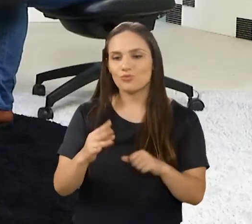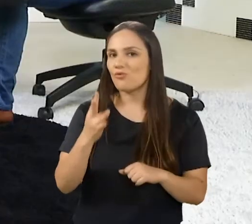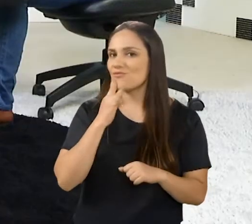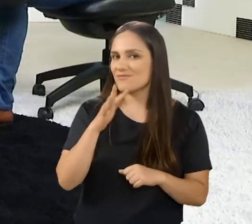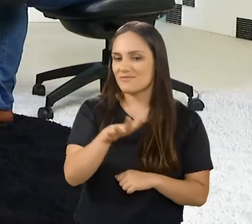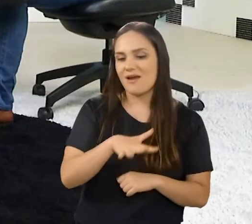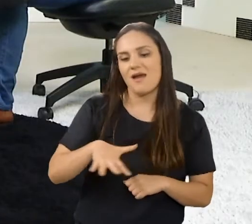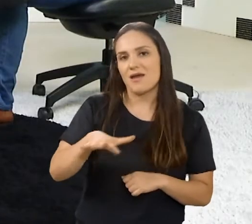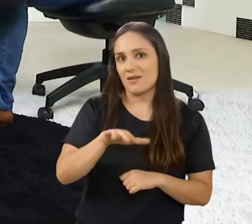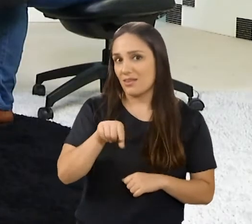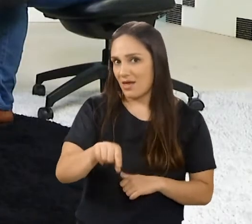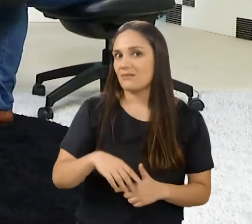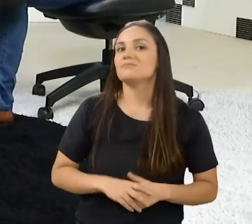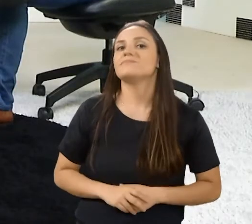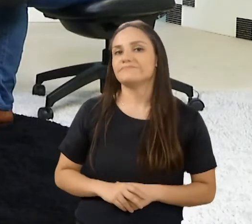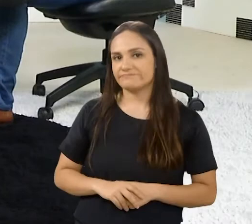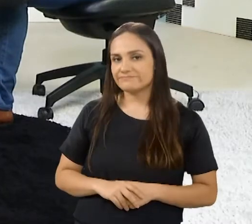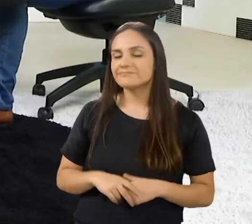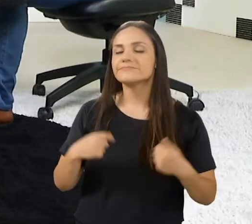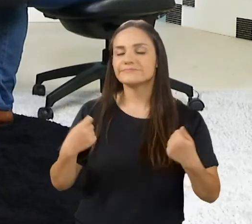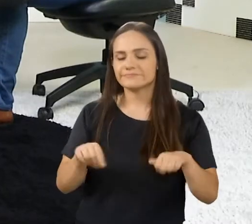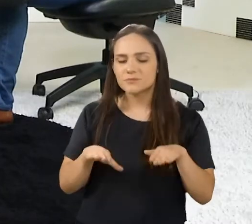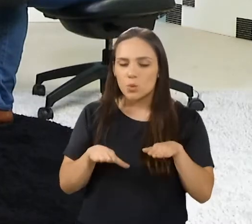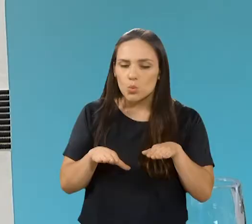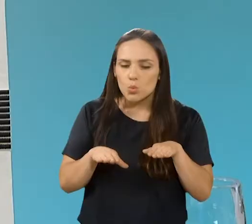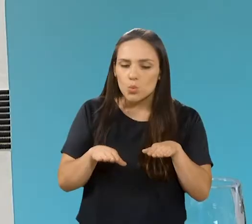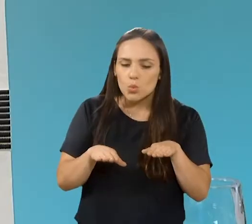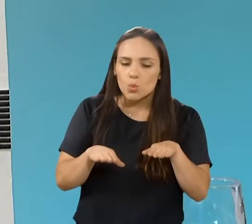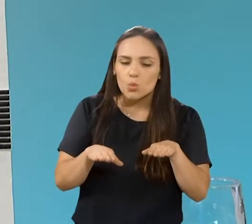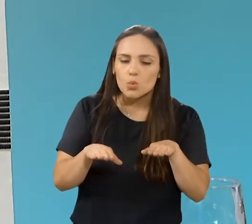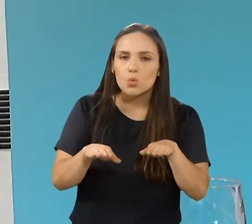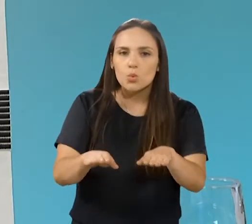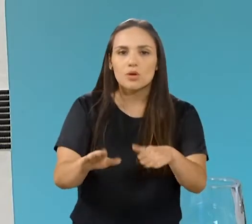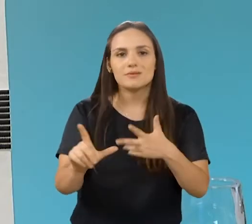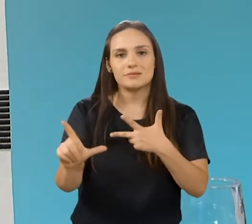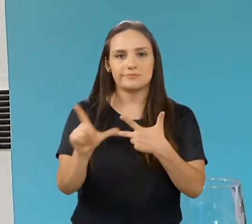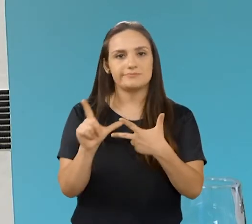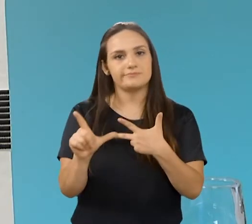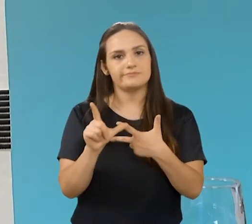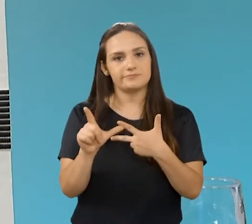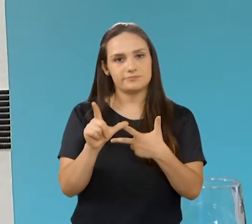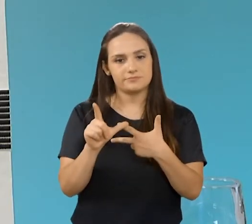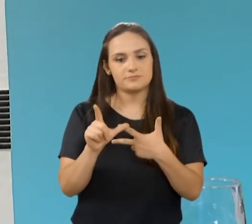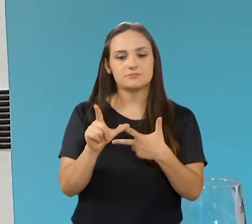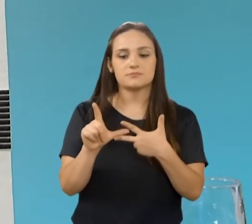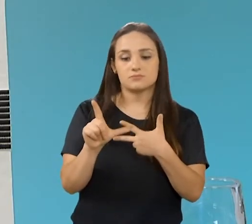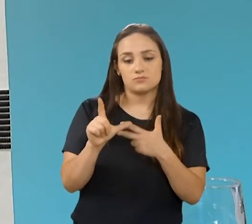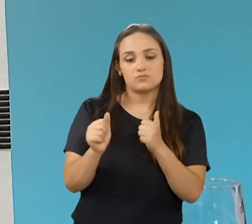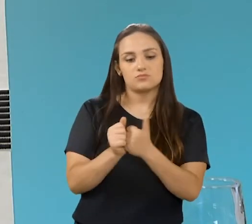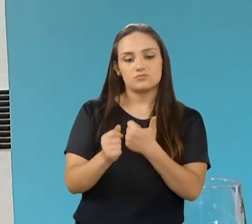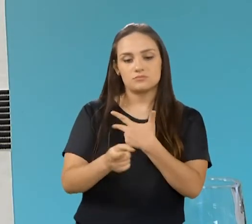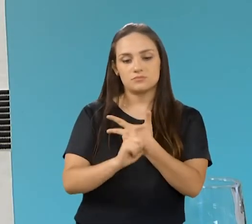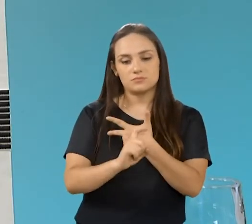Então, nós temos que trabalhar sempre muito alinhados com o legislativo. Legislativo,